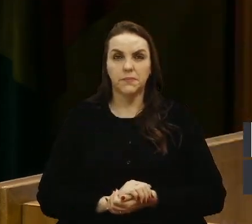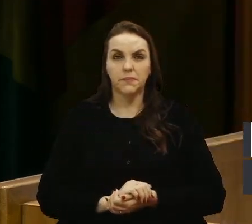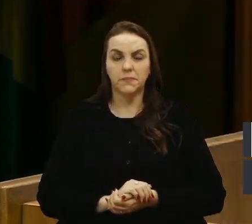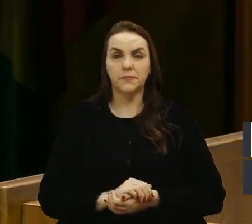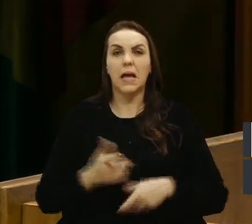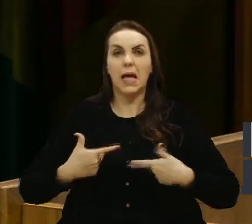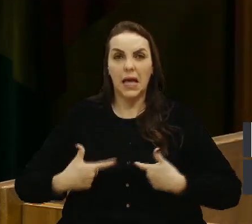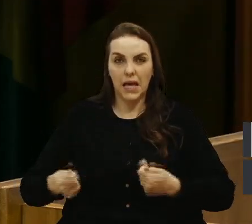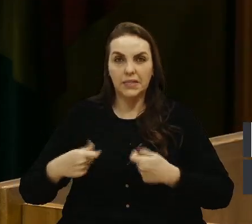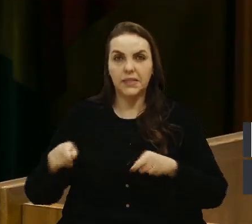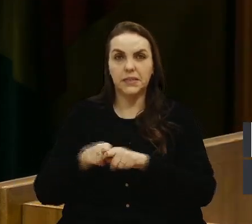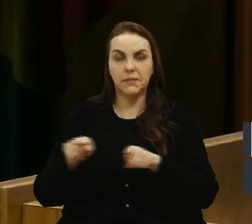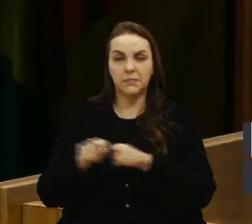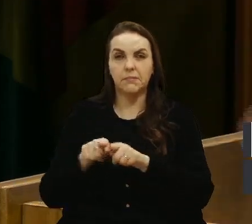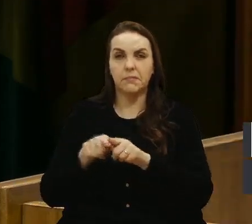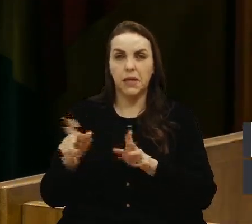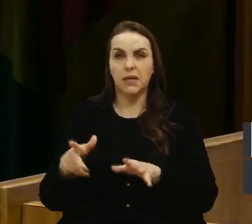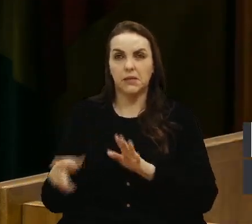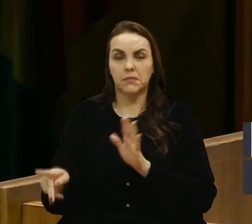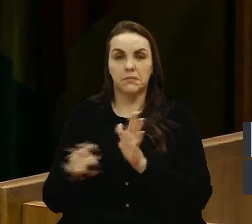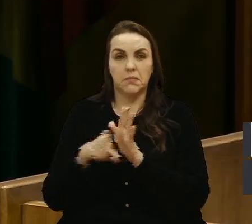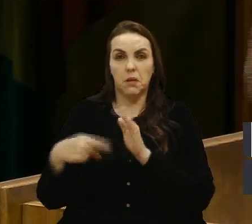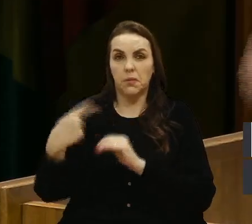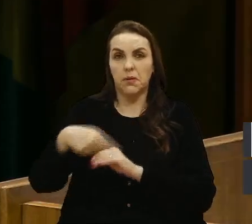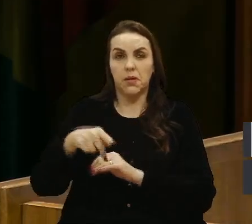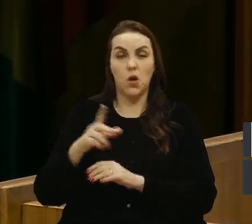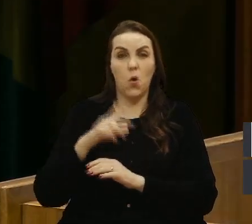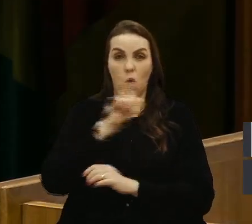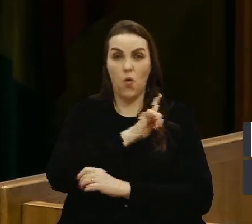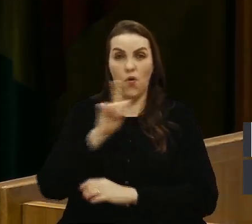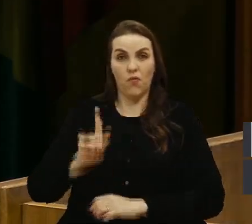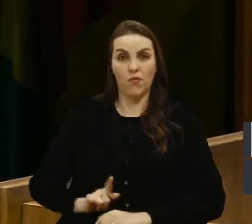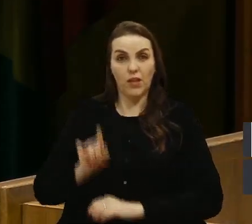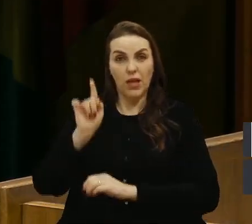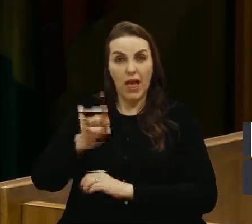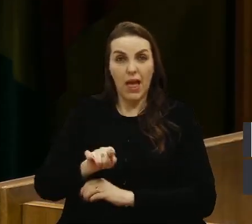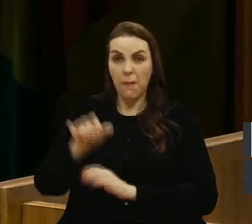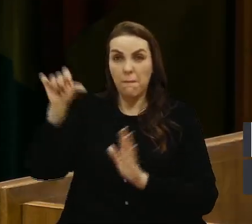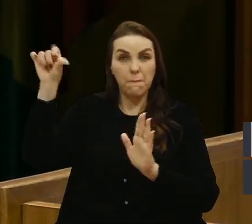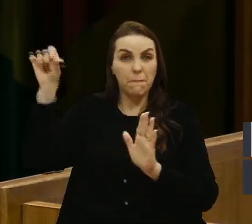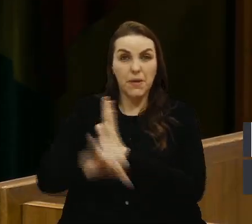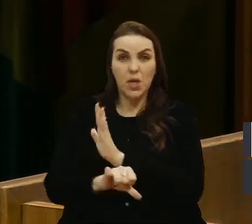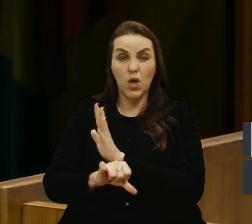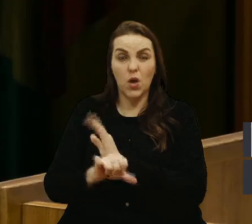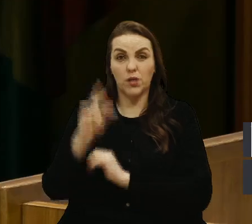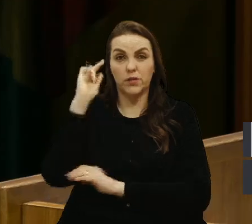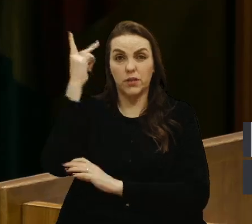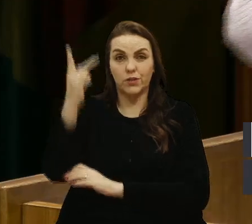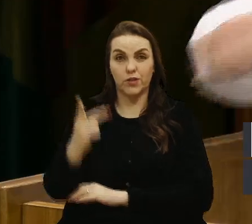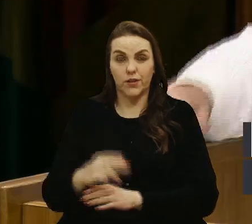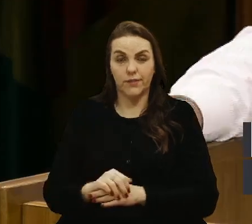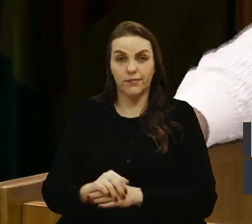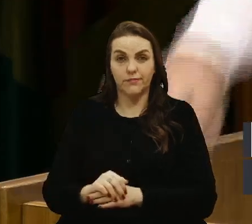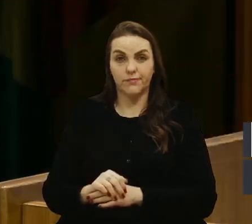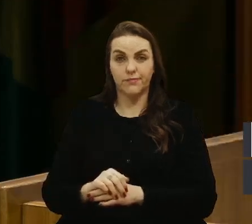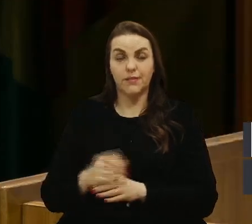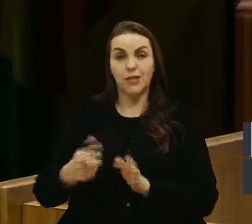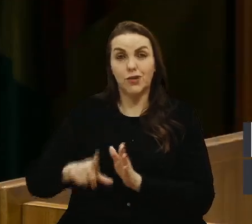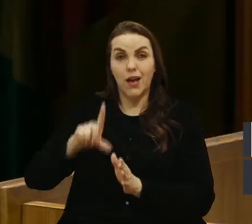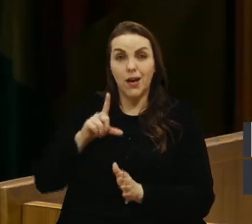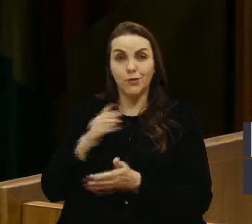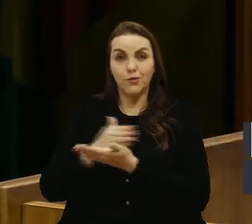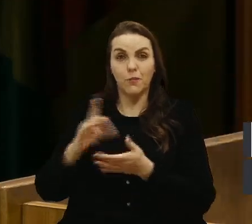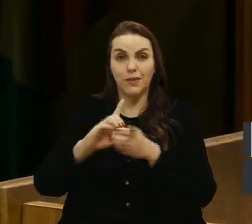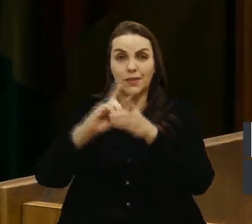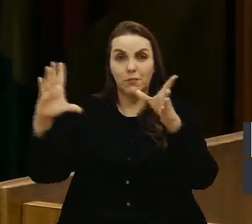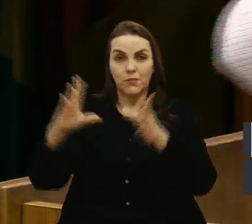ao invés de autossilocupletar num governo que é o pior desde a redemocratização. Não